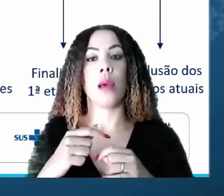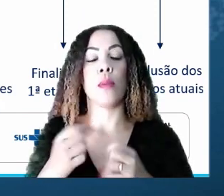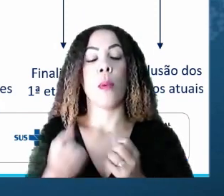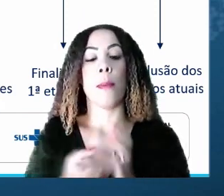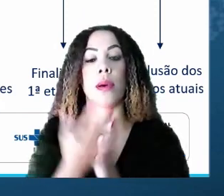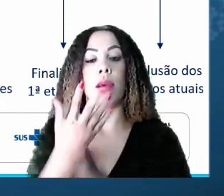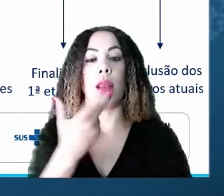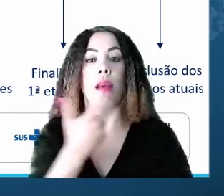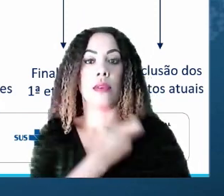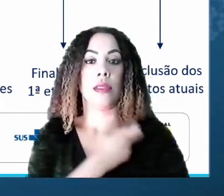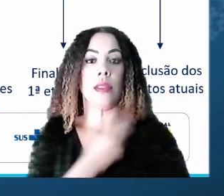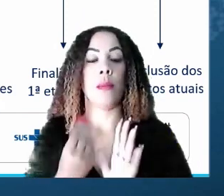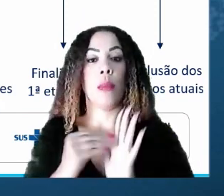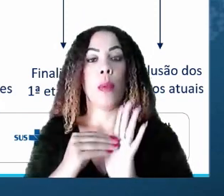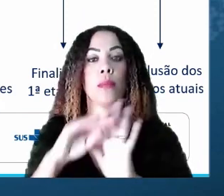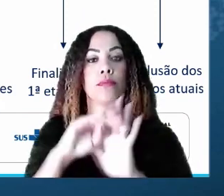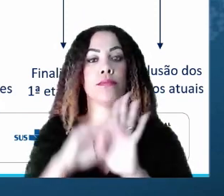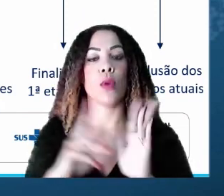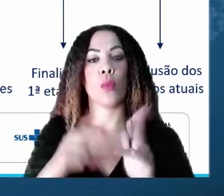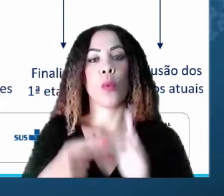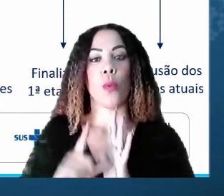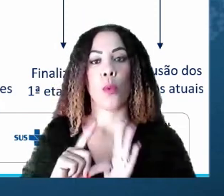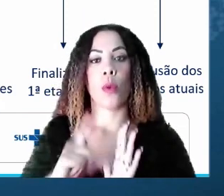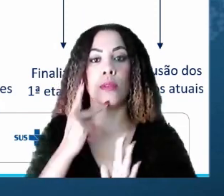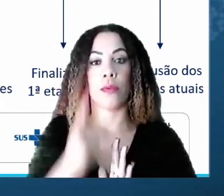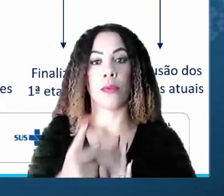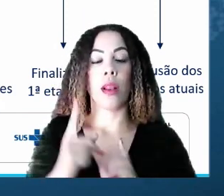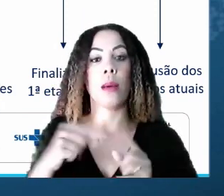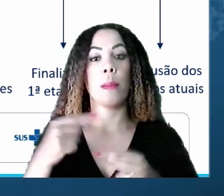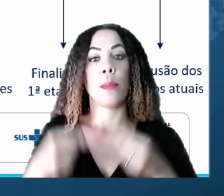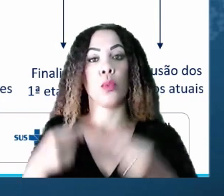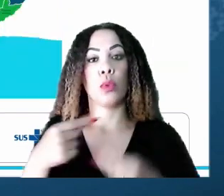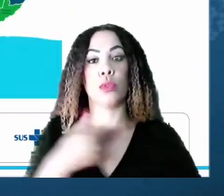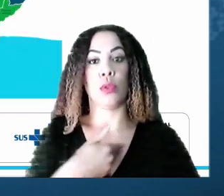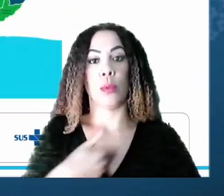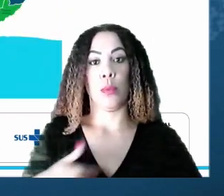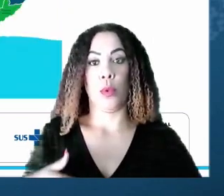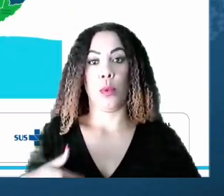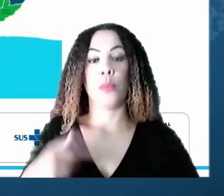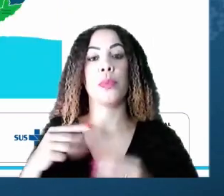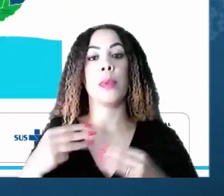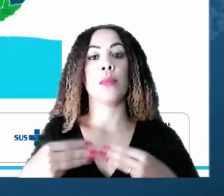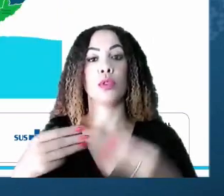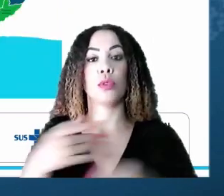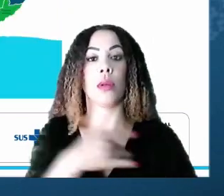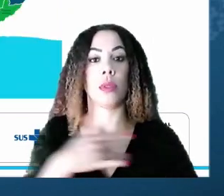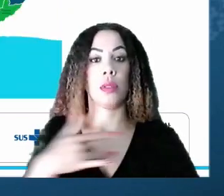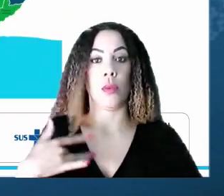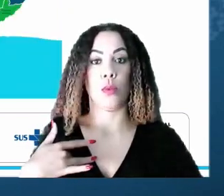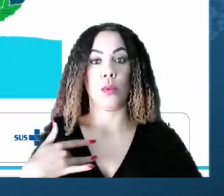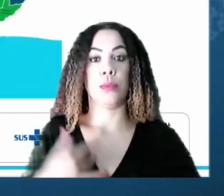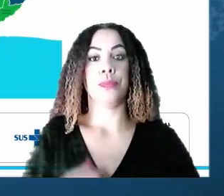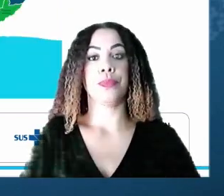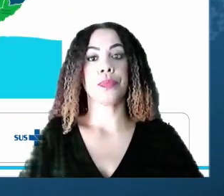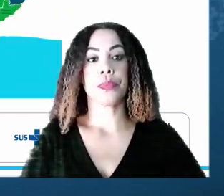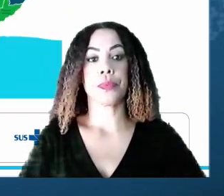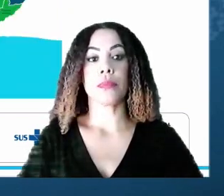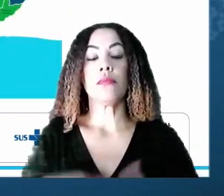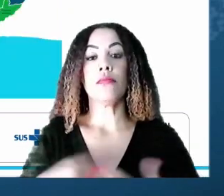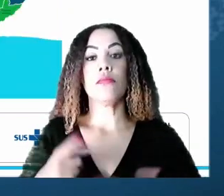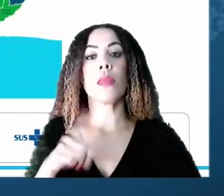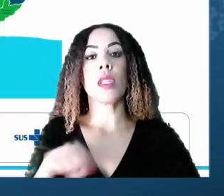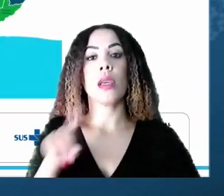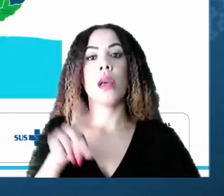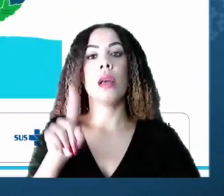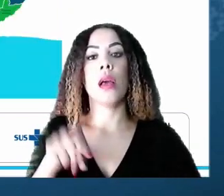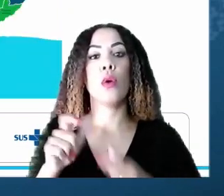como foi citado, uma política pública pelo Ministério da Saúde. Então, esses são os locais